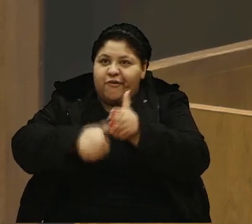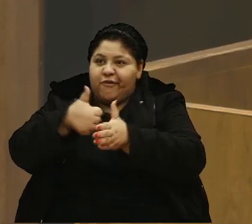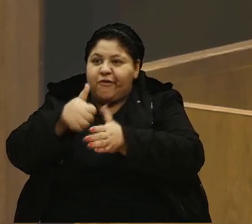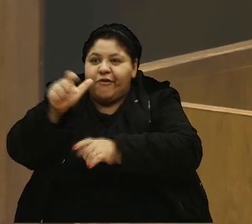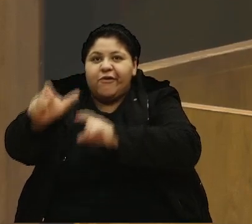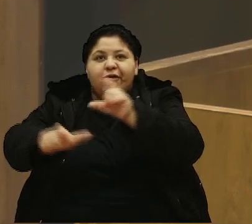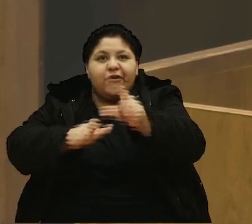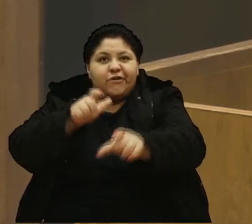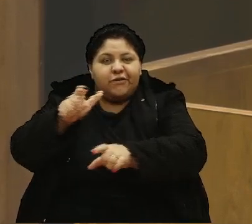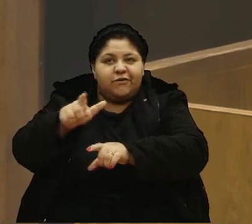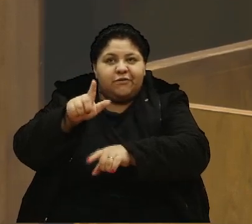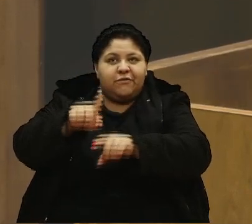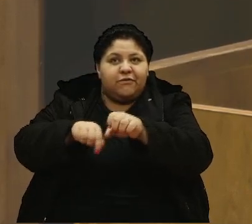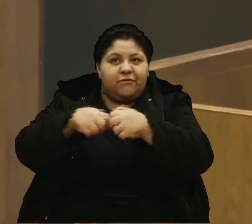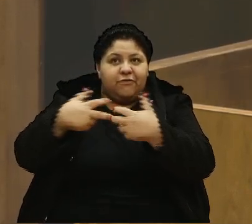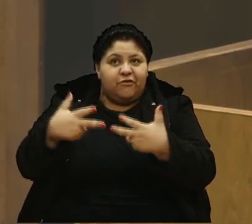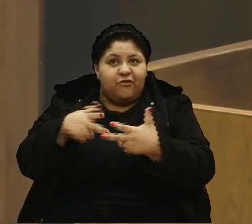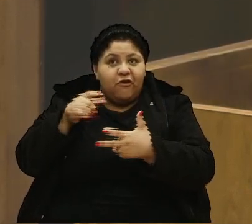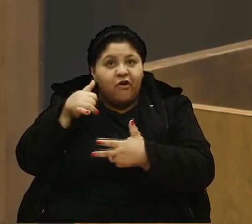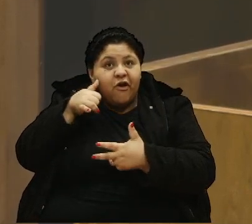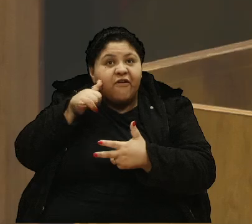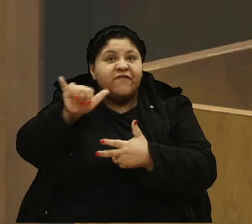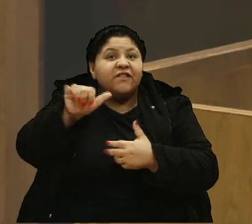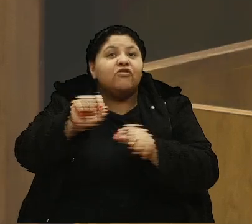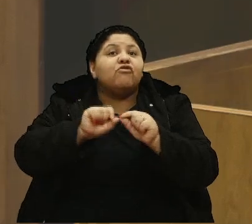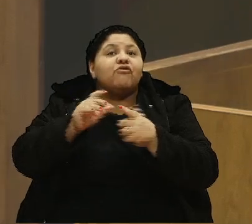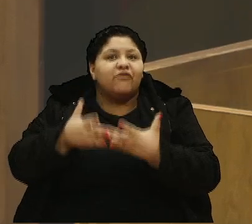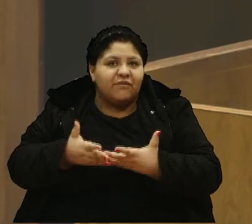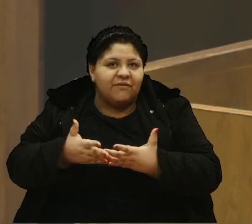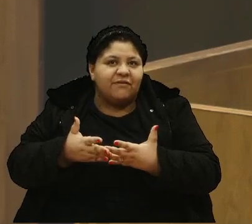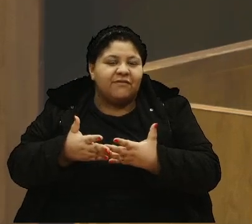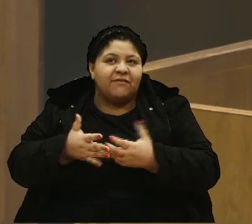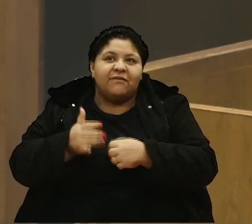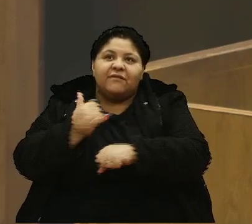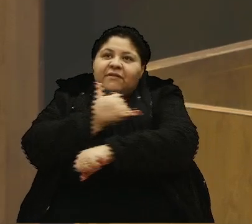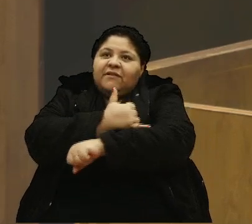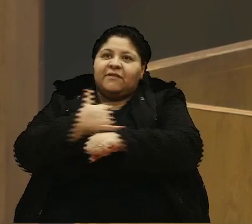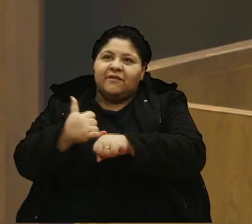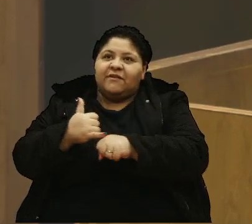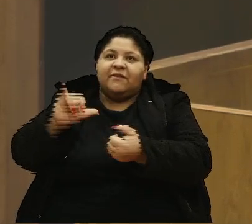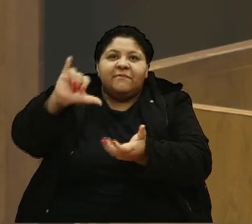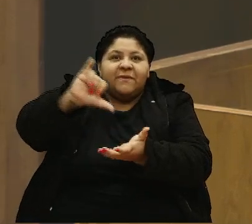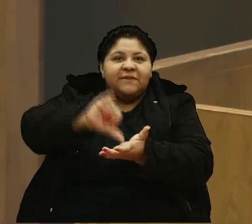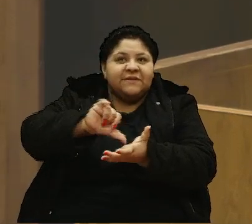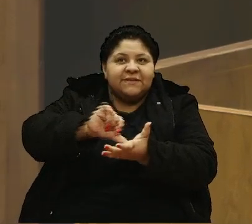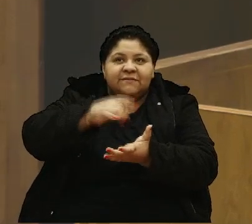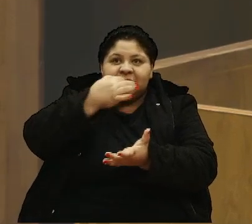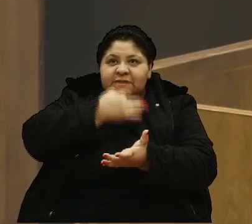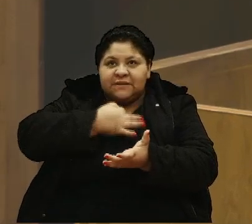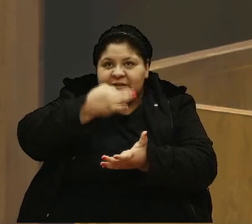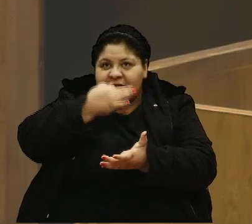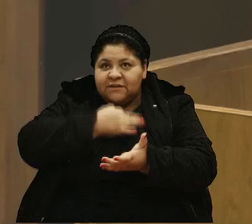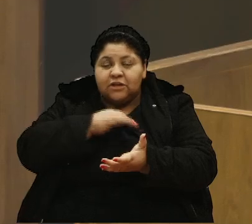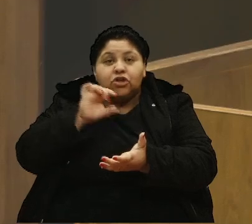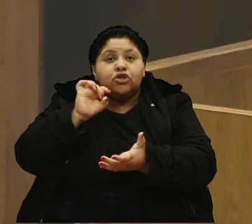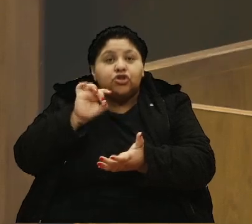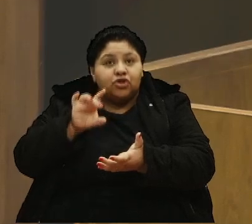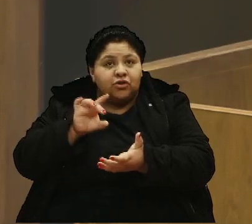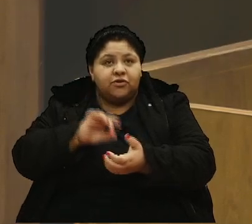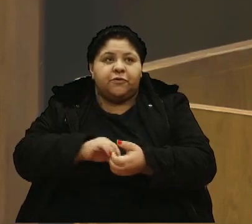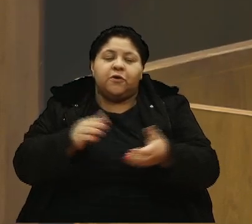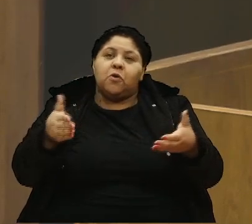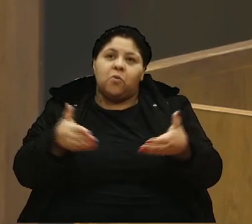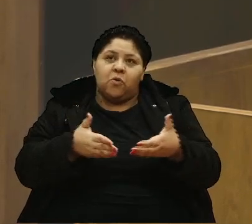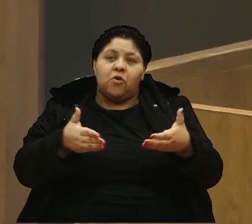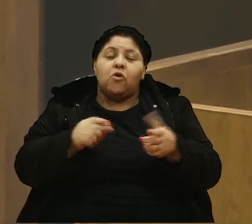e mercadorias, evitando o quê? A passagem pelo centro da cidade. Só que,